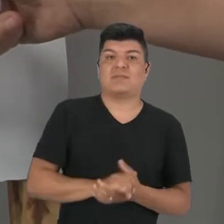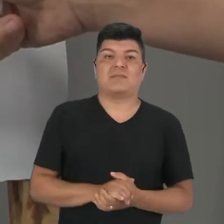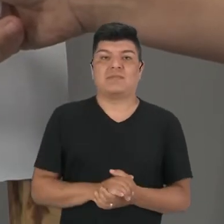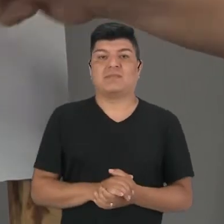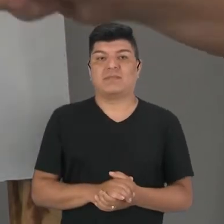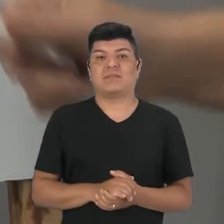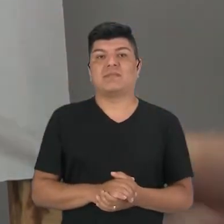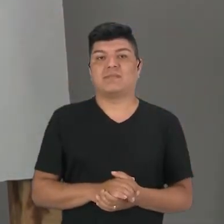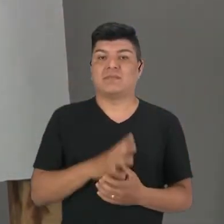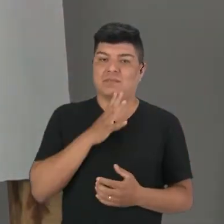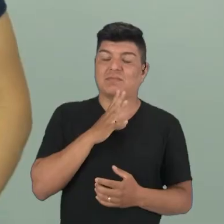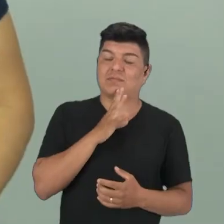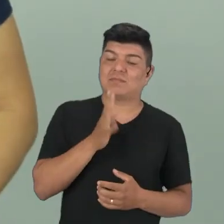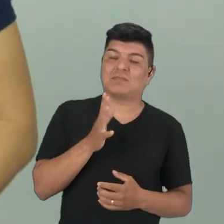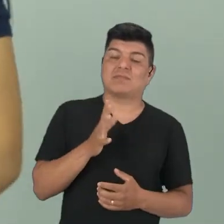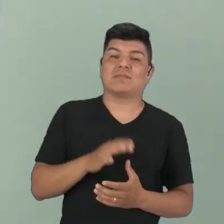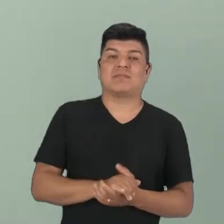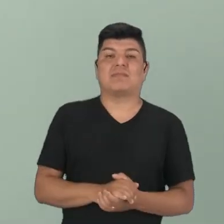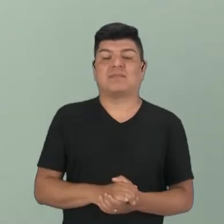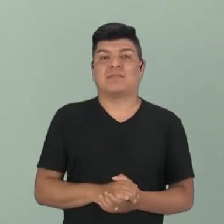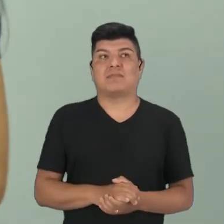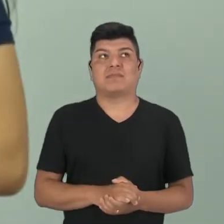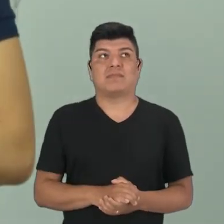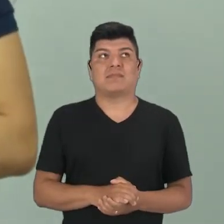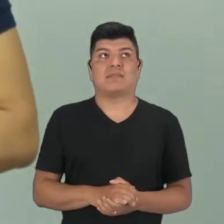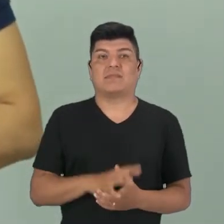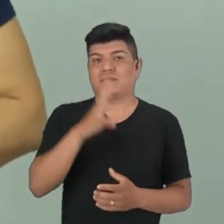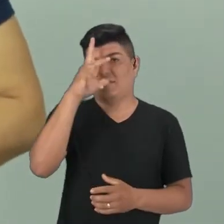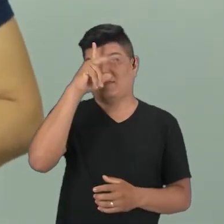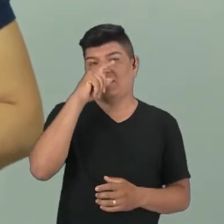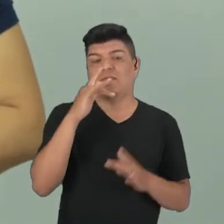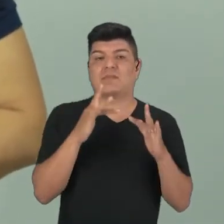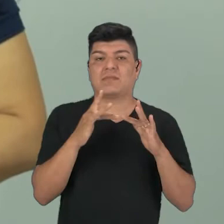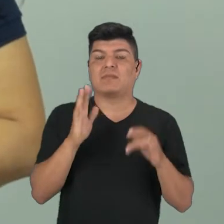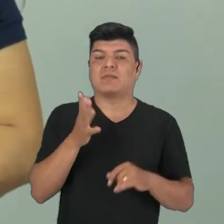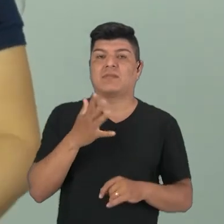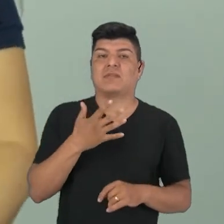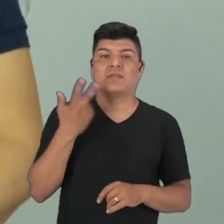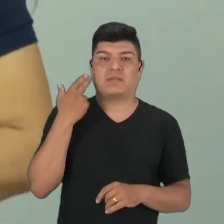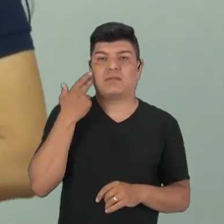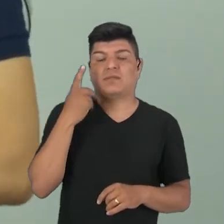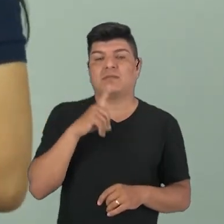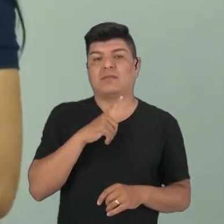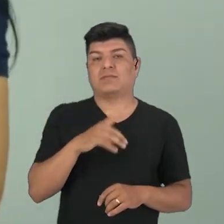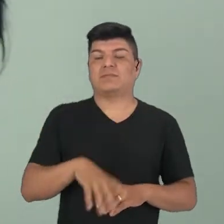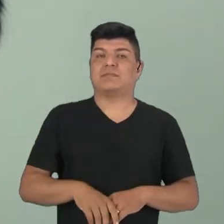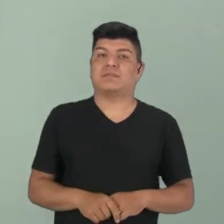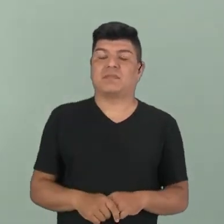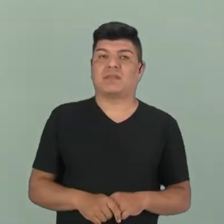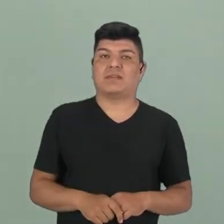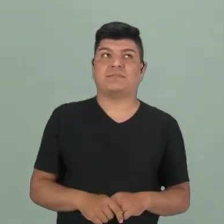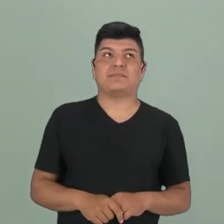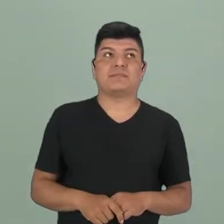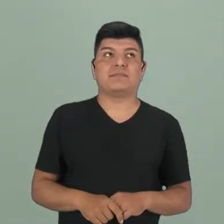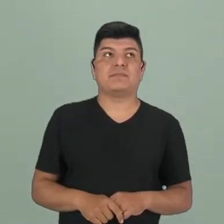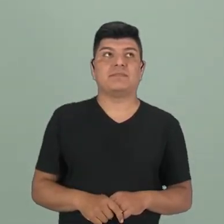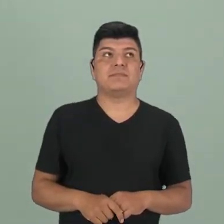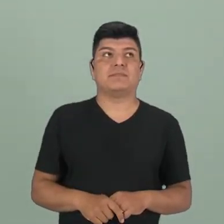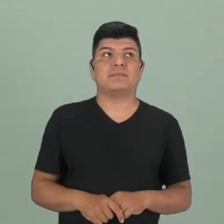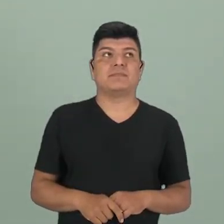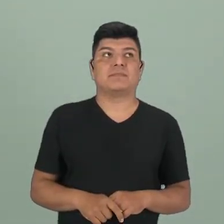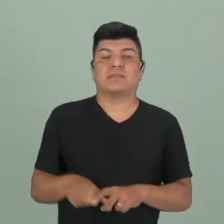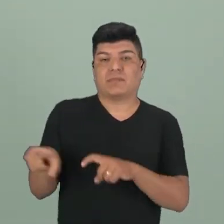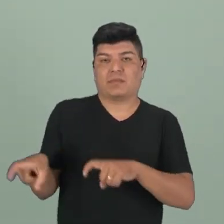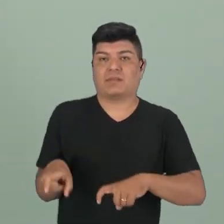animal mais familiar Neve nós temos mais contato mas como também temos contato lá na